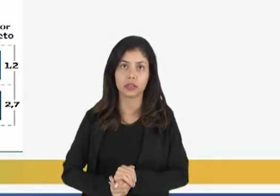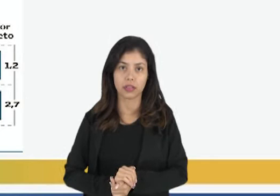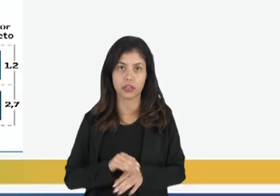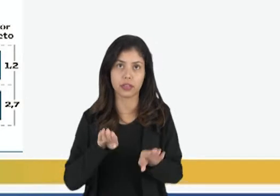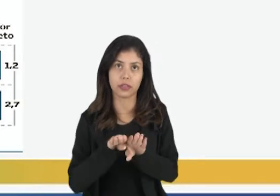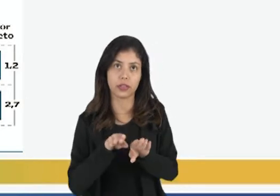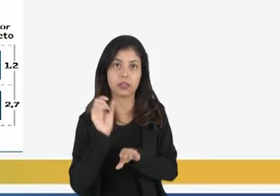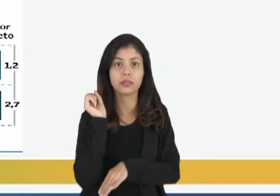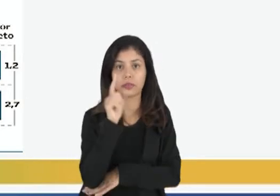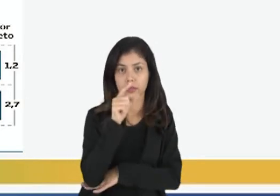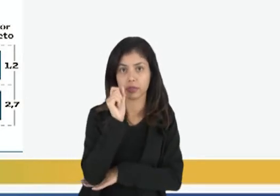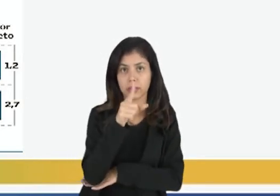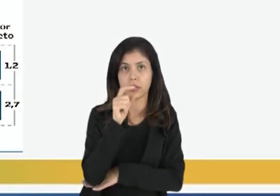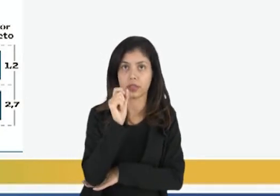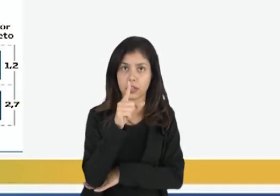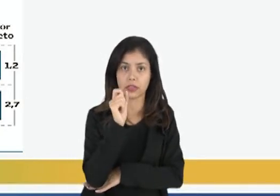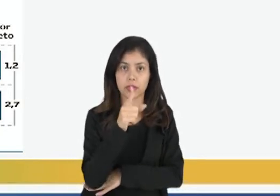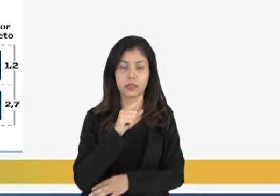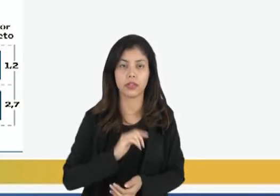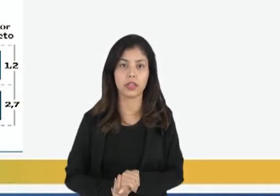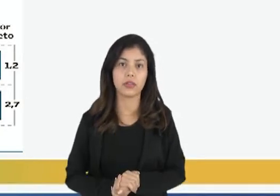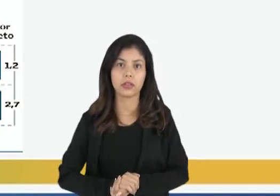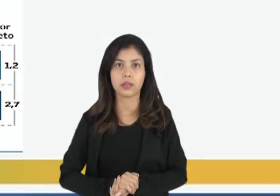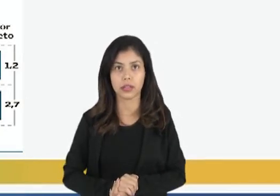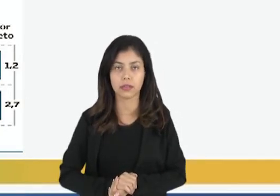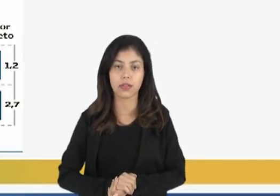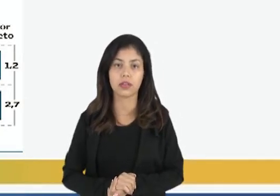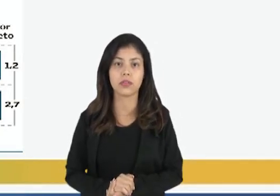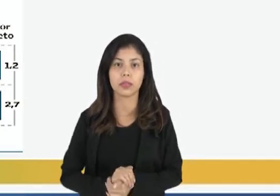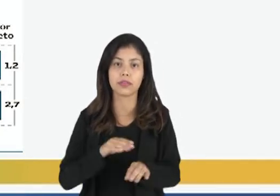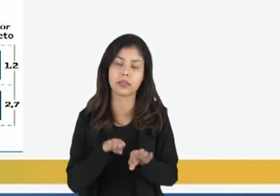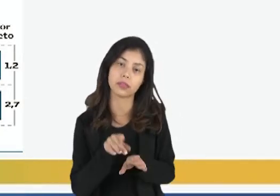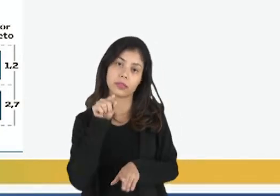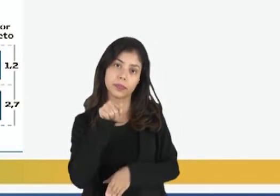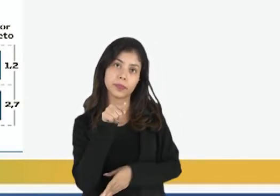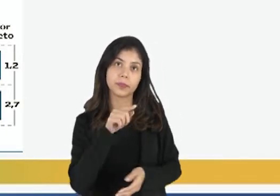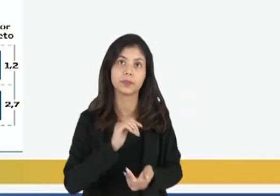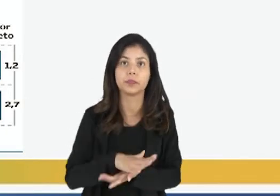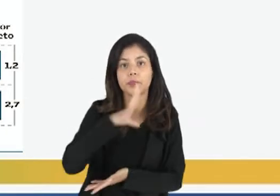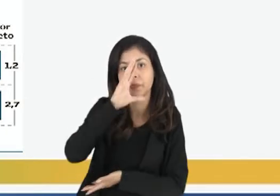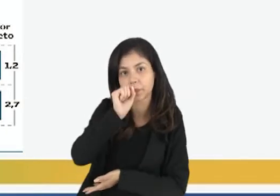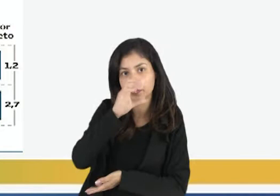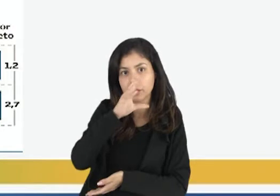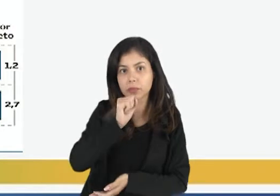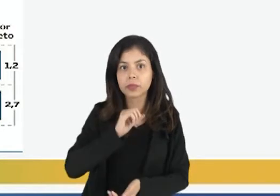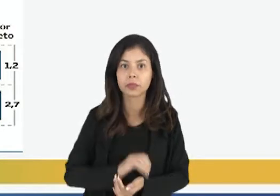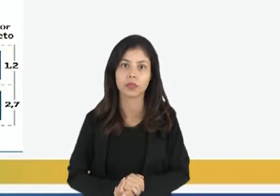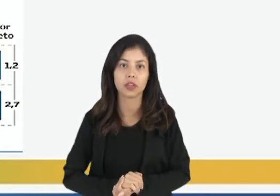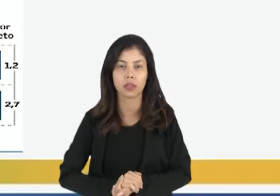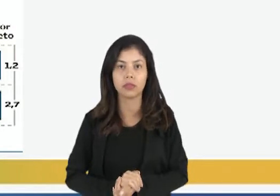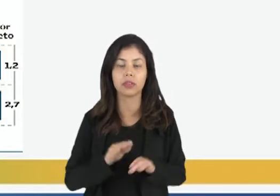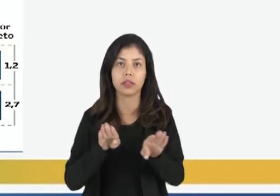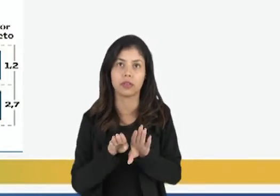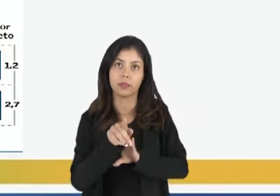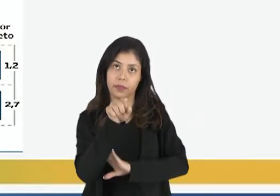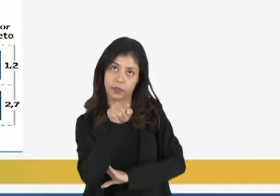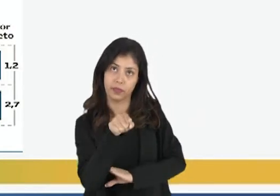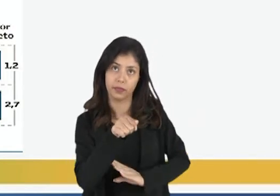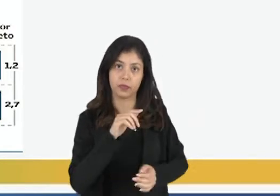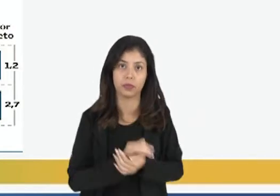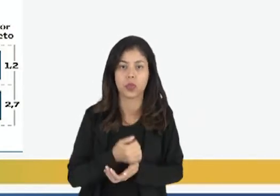74,4%. Em azul, preste bem atenção comigo. No caso do médio, de cor laranja, no período do terceiro